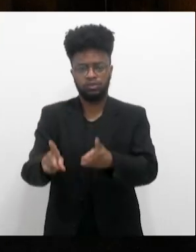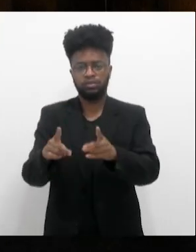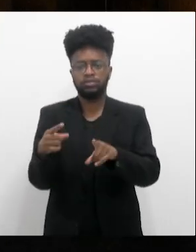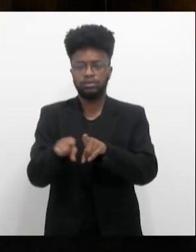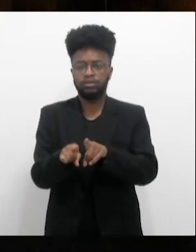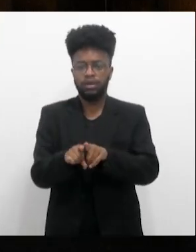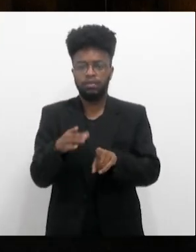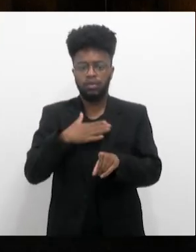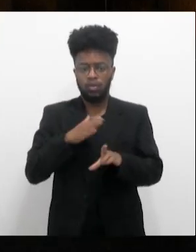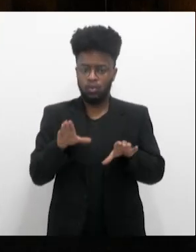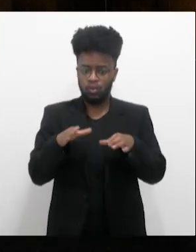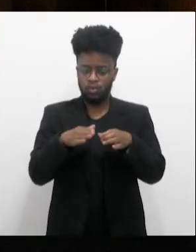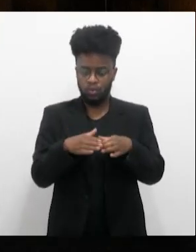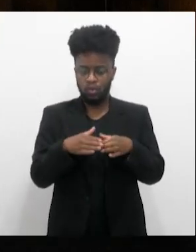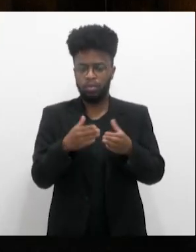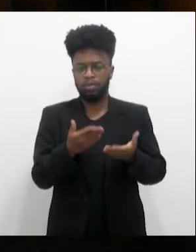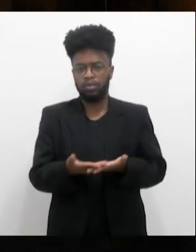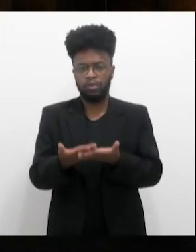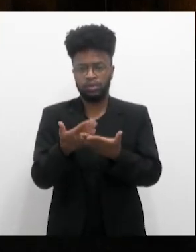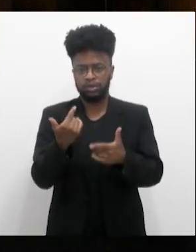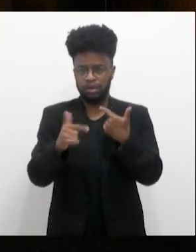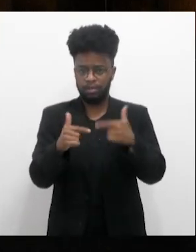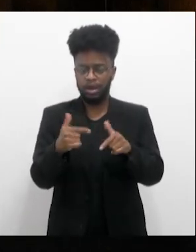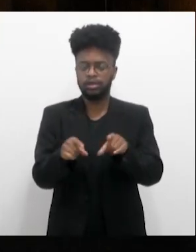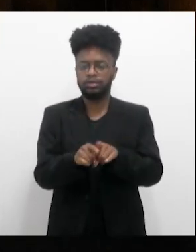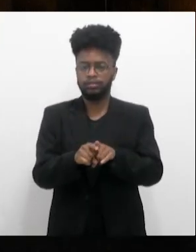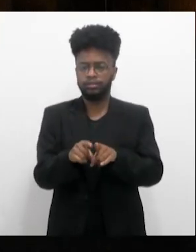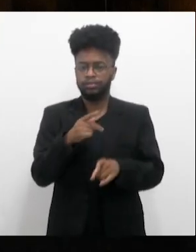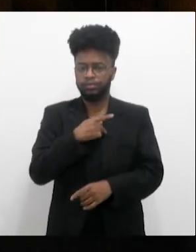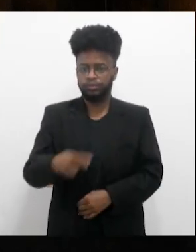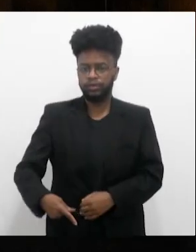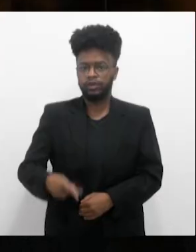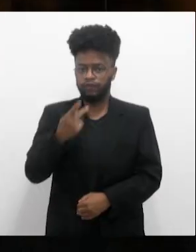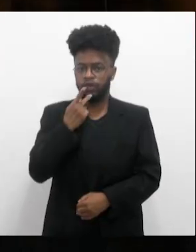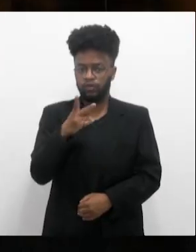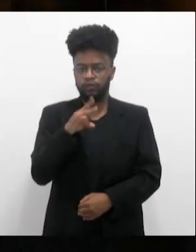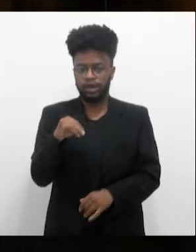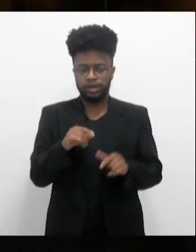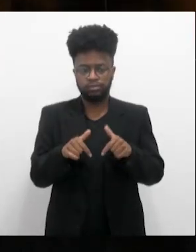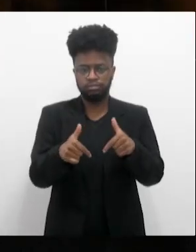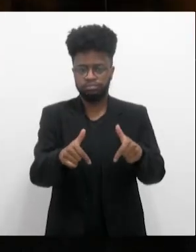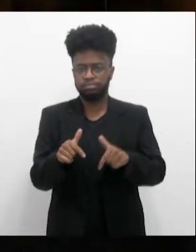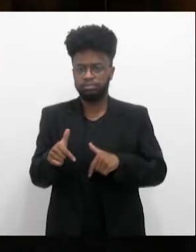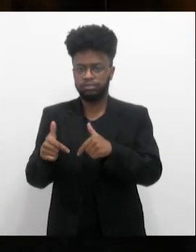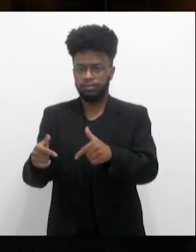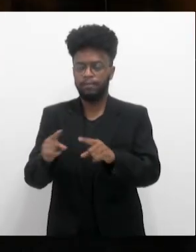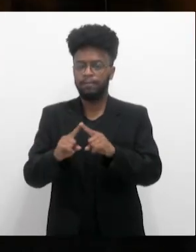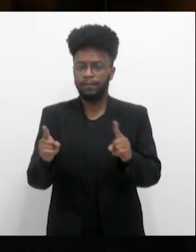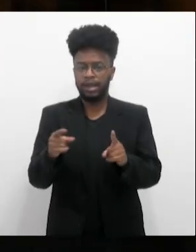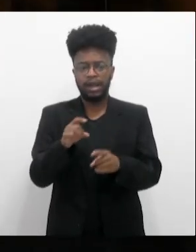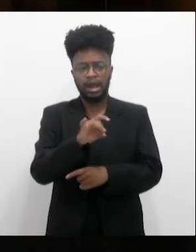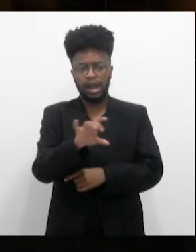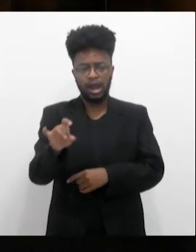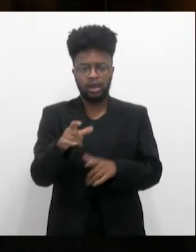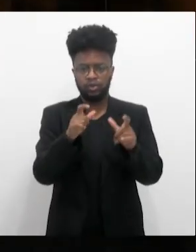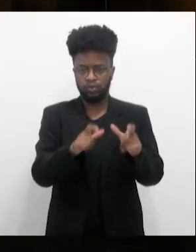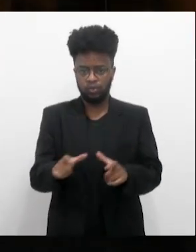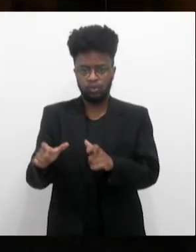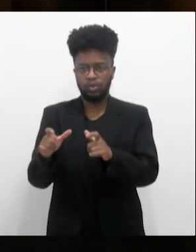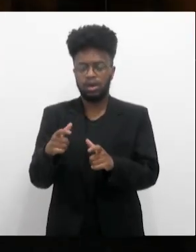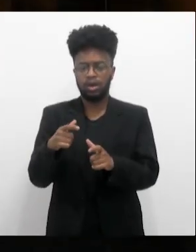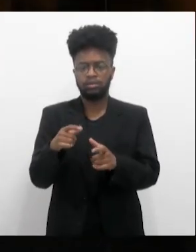frente parlamentar está aí, o presidente falou que vai colocar para frente, e aí eu vou em cada batalhão,